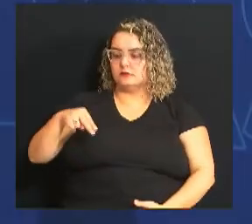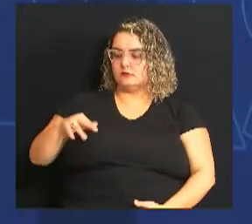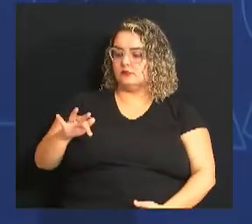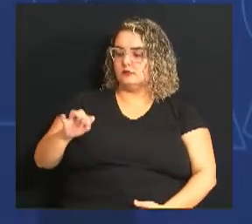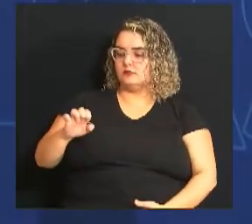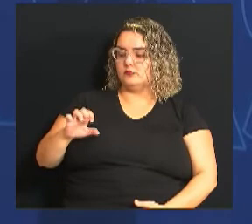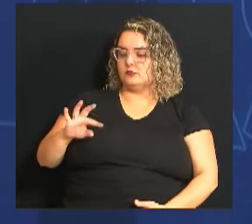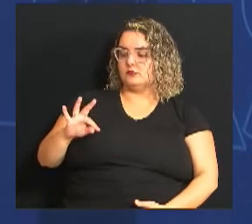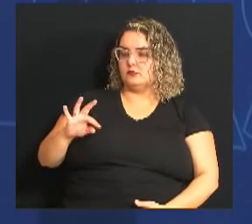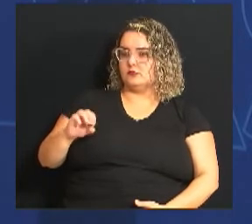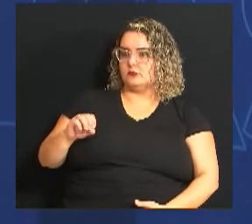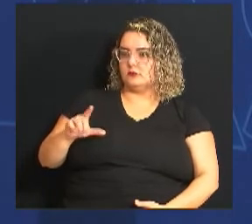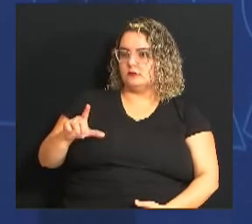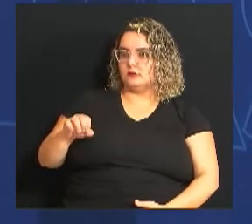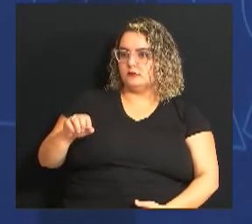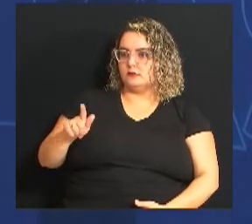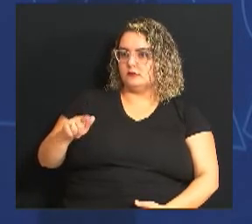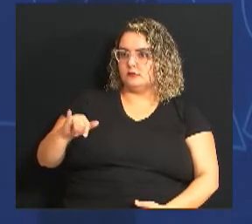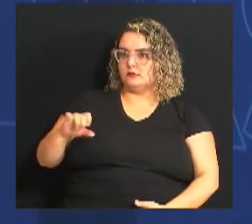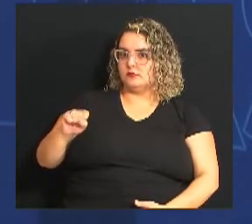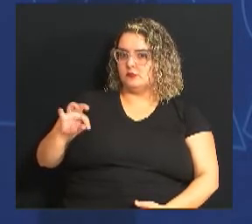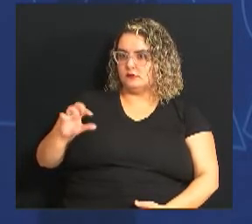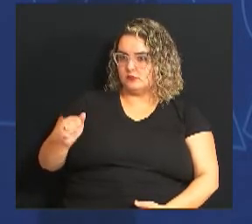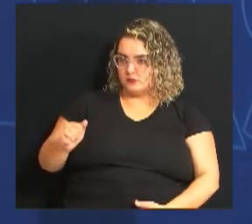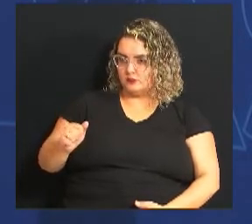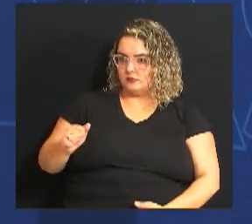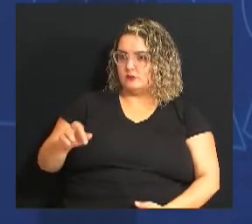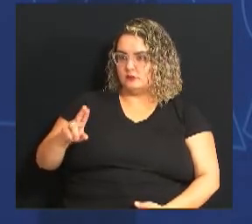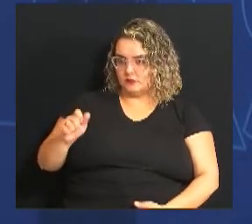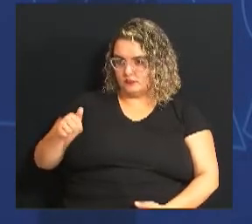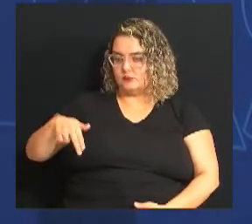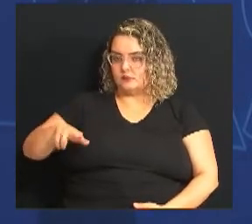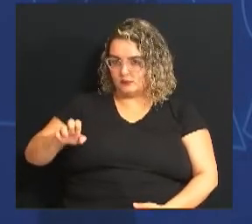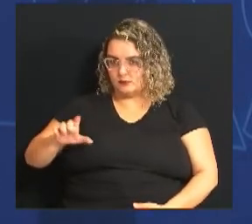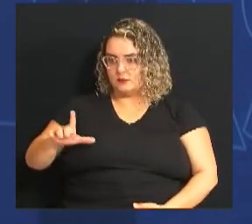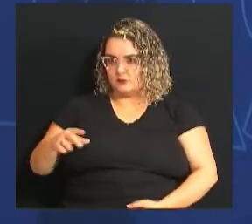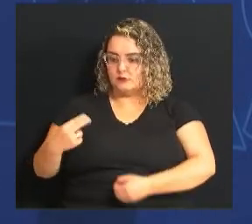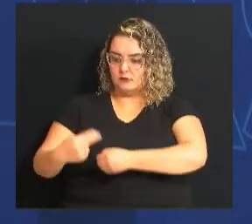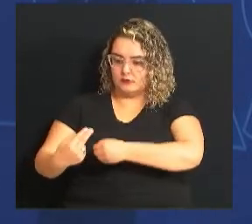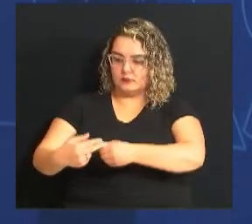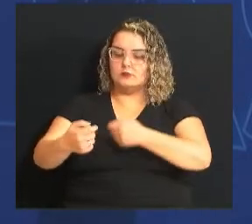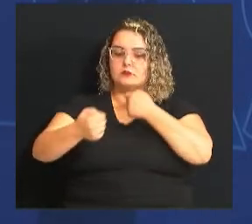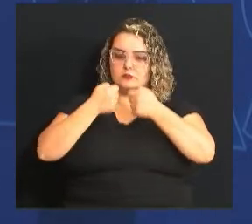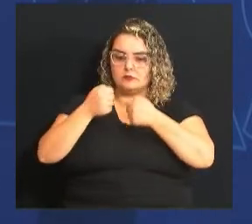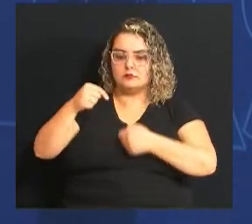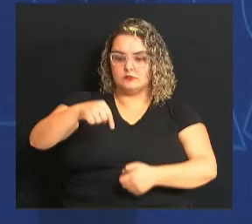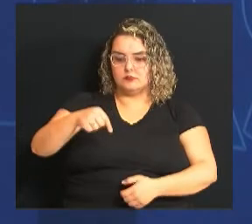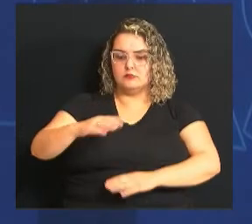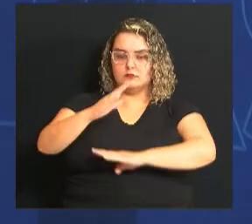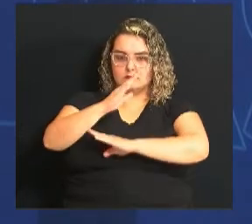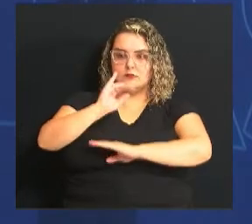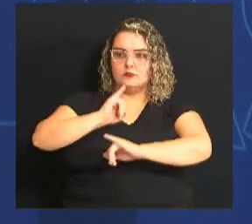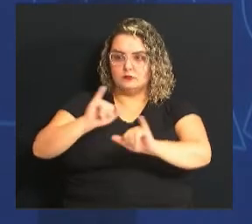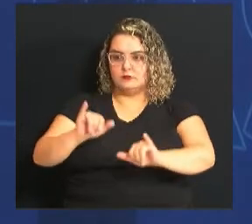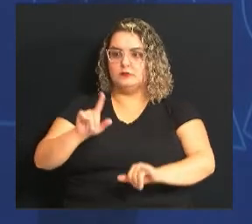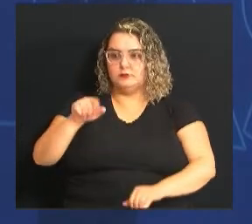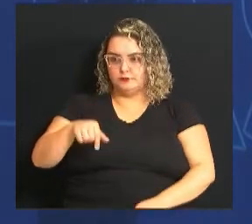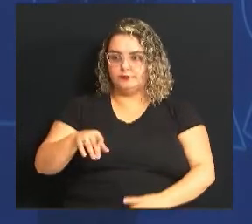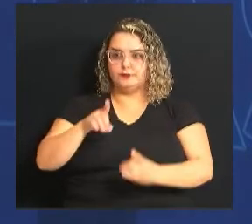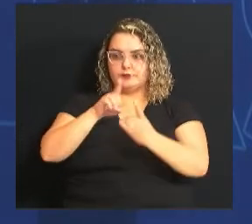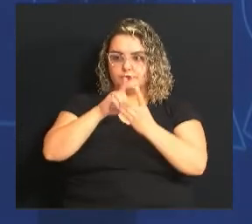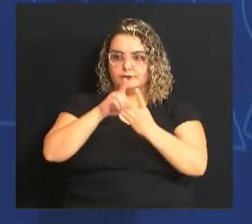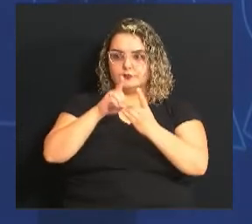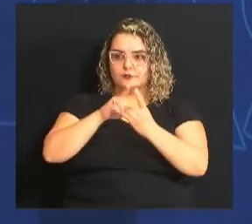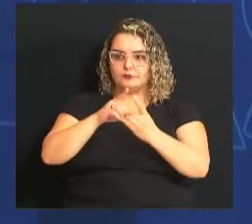Stuck, da Universidade Estadual de Campinas, a Unicamp, que já foi entrevistada algumas vezes aqui no Câmara Notícia e é consultora da